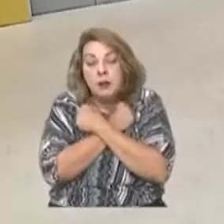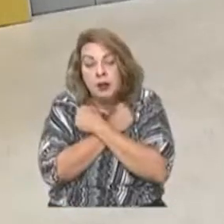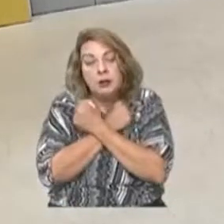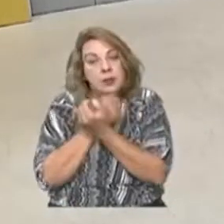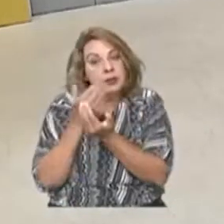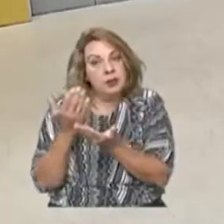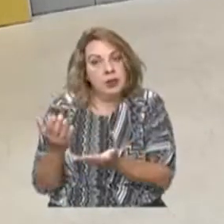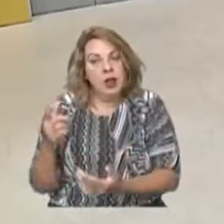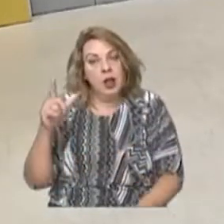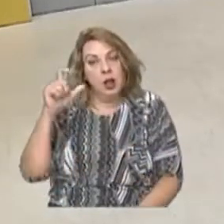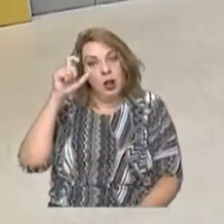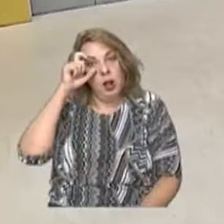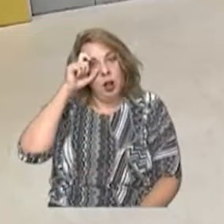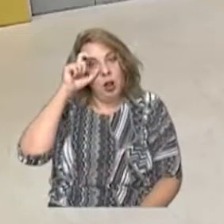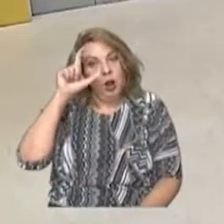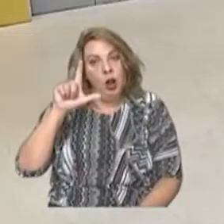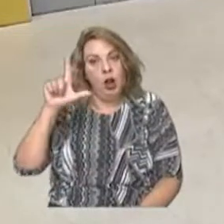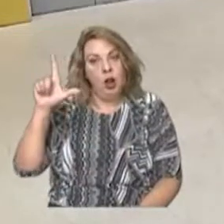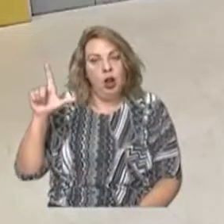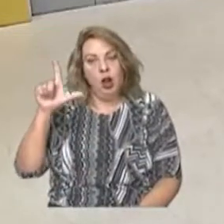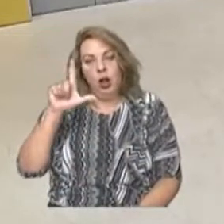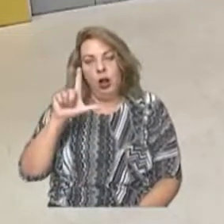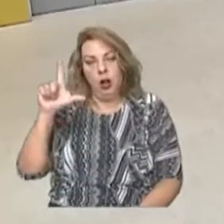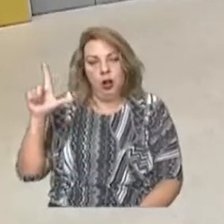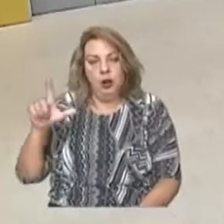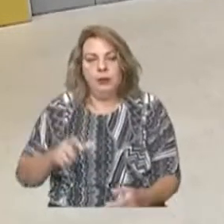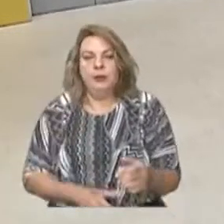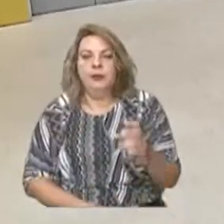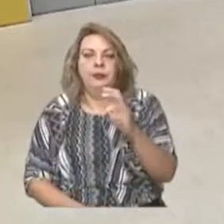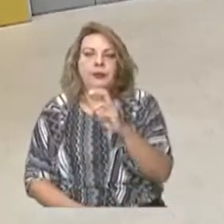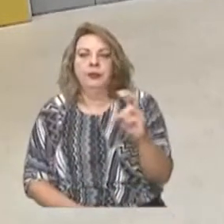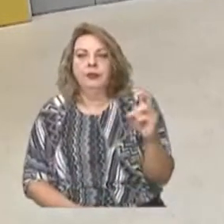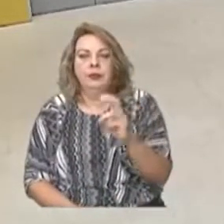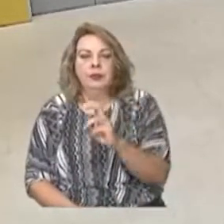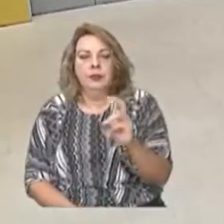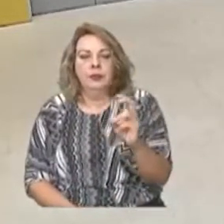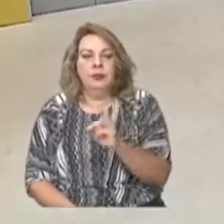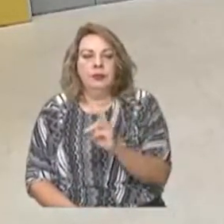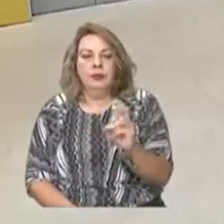ótimo domingo. 55, 55.